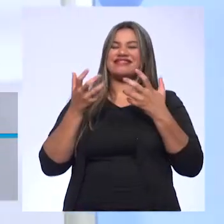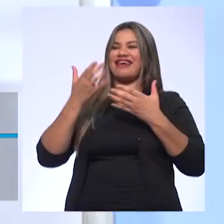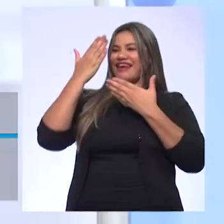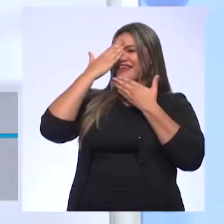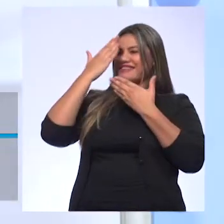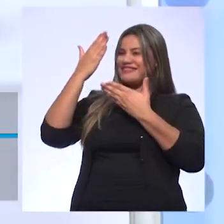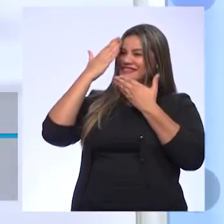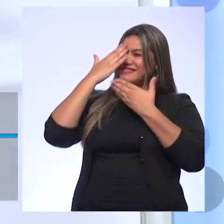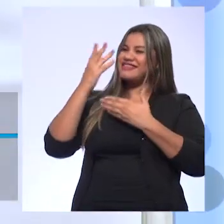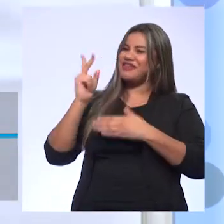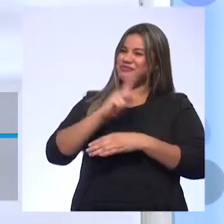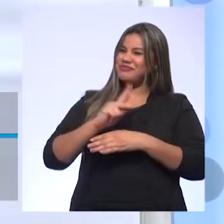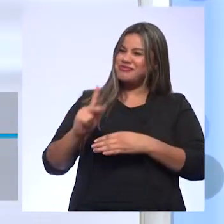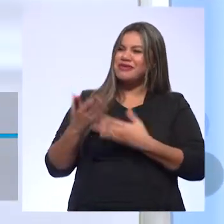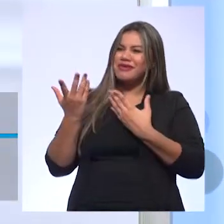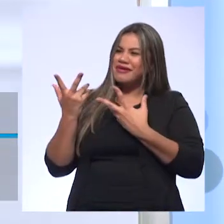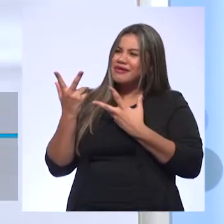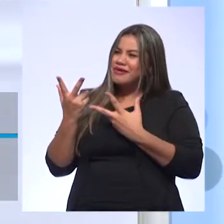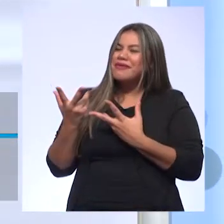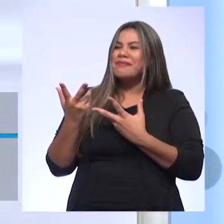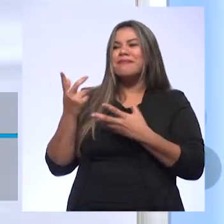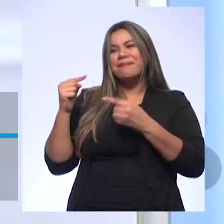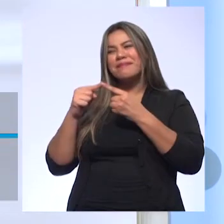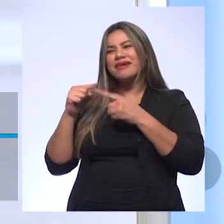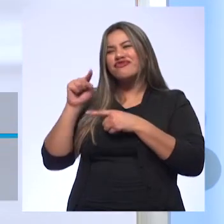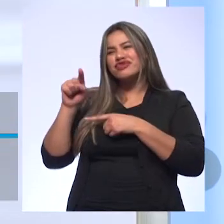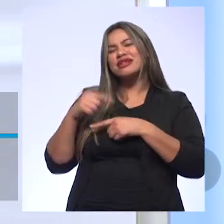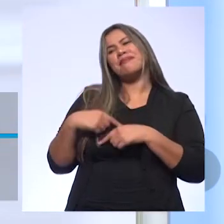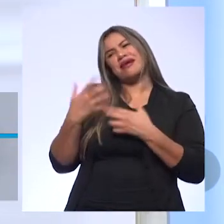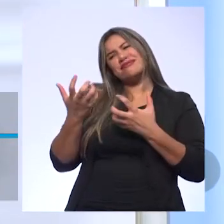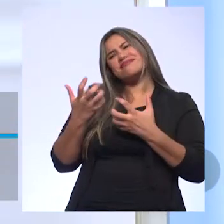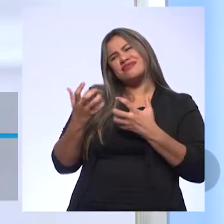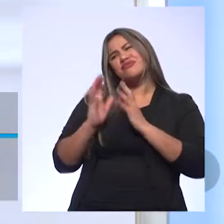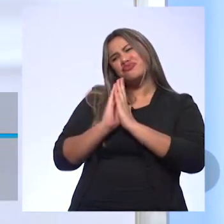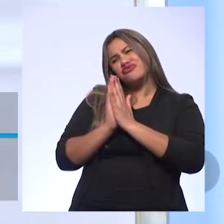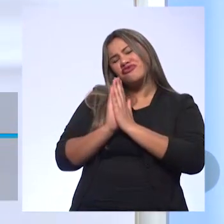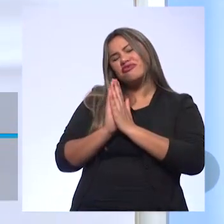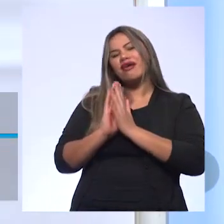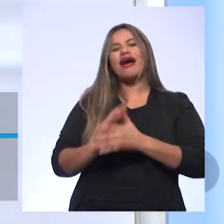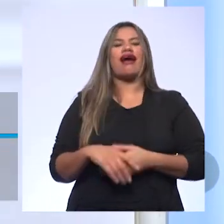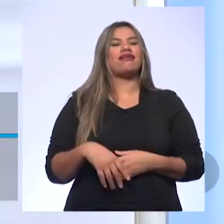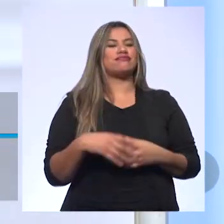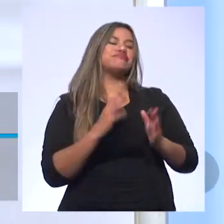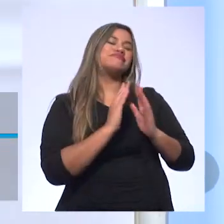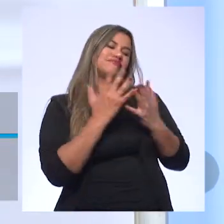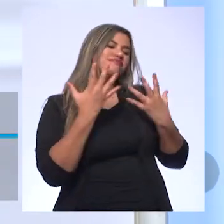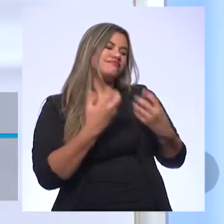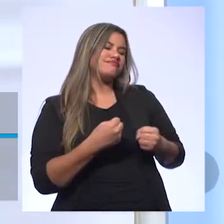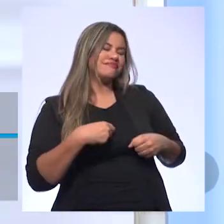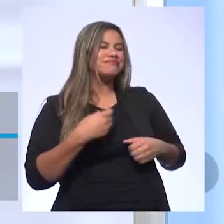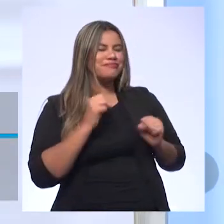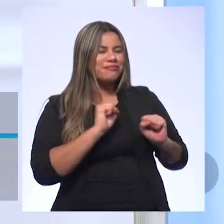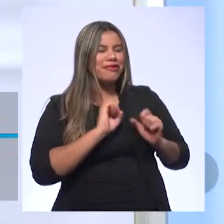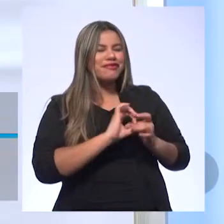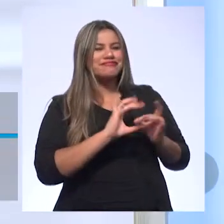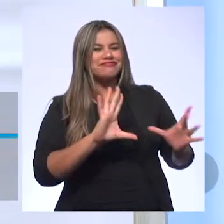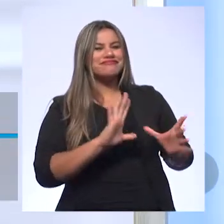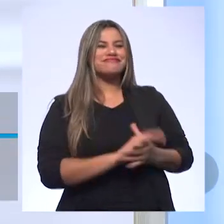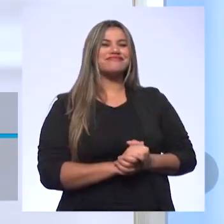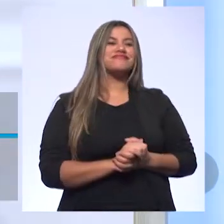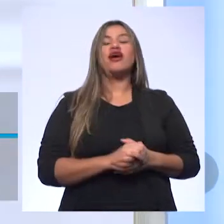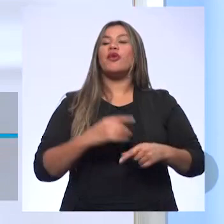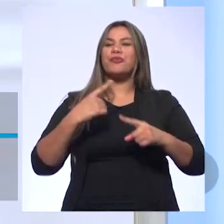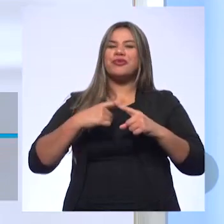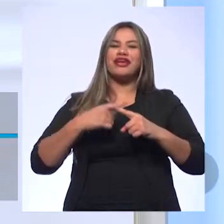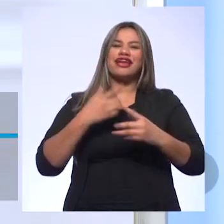Edjoel, deixa eu dar essa aula. Ele falou assim, eu vou falar um pouquinho lá sobre algumas coisinhas. Eu falei, não, Magno, vai lá dar aula e tal, para eu poder estudar